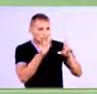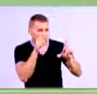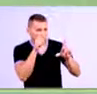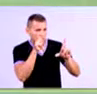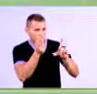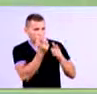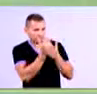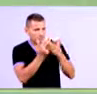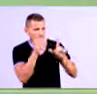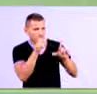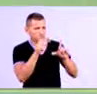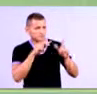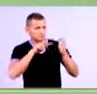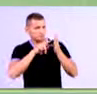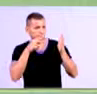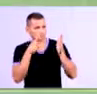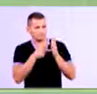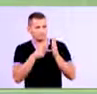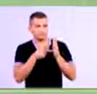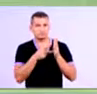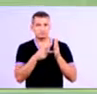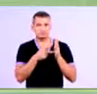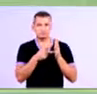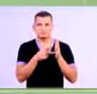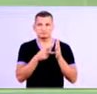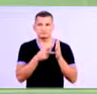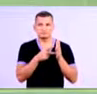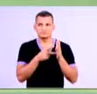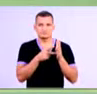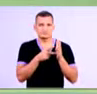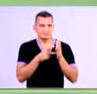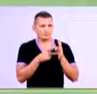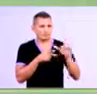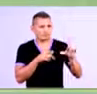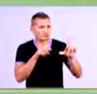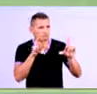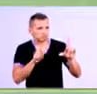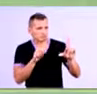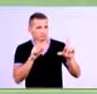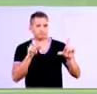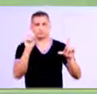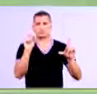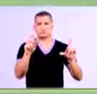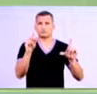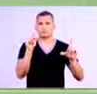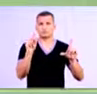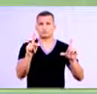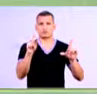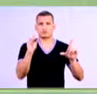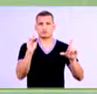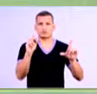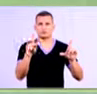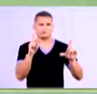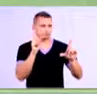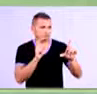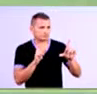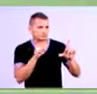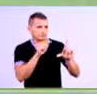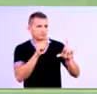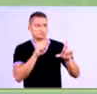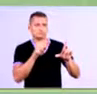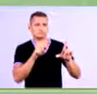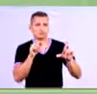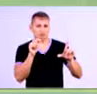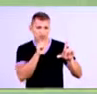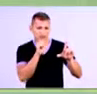significa, vamos pensar um ícone de confirmar, aquele ícone lá, ele vai resgatar e falar, opa,